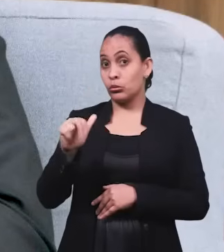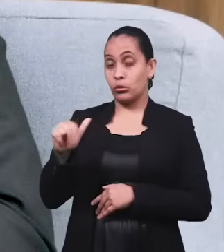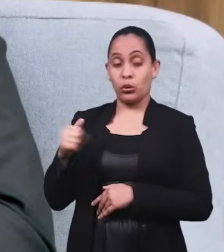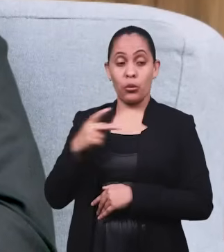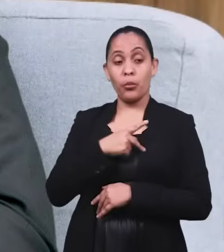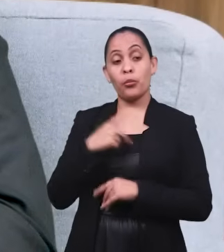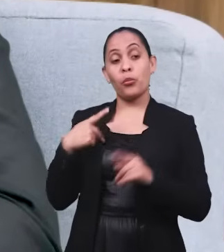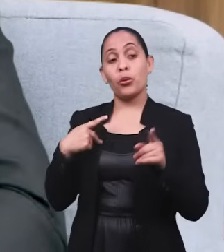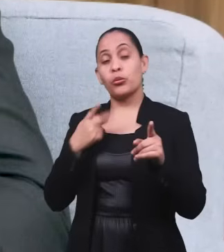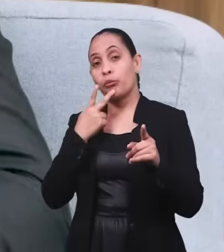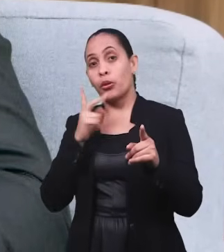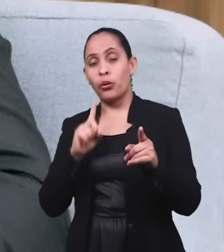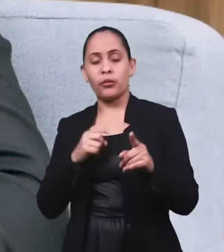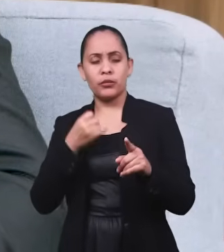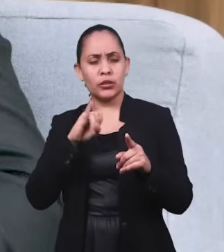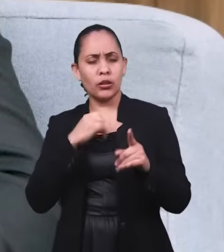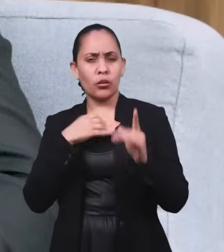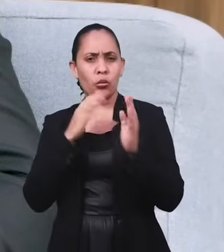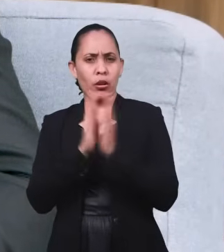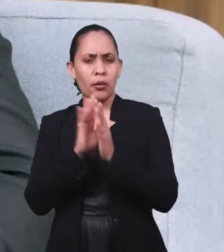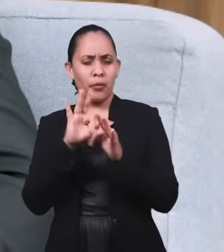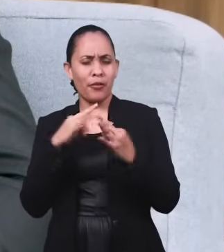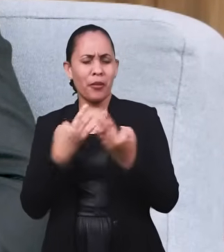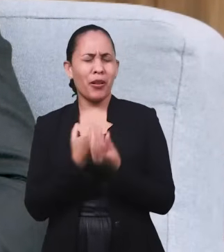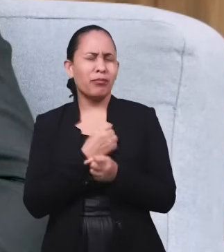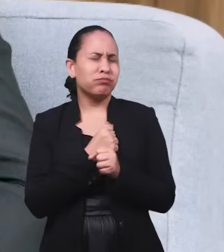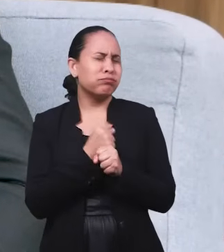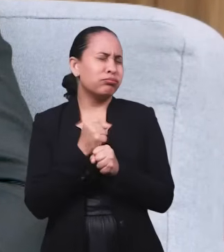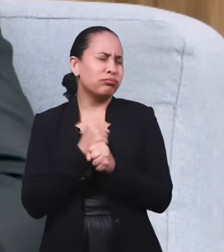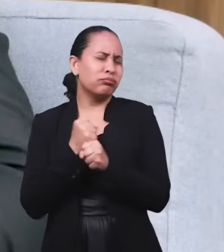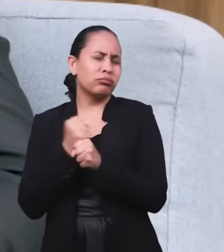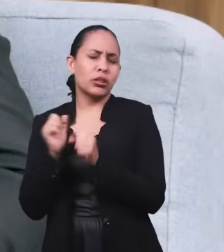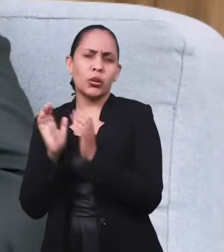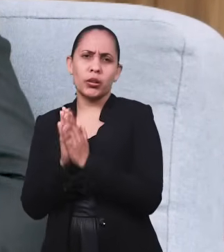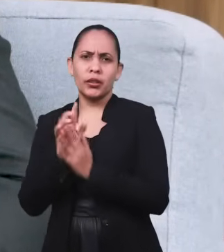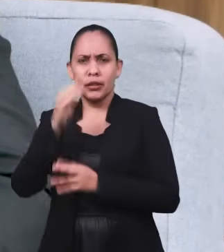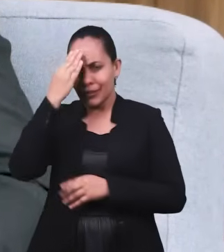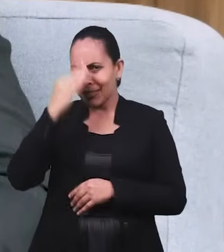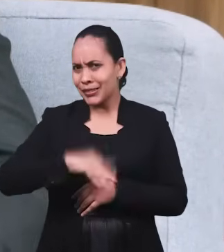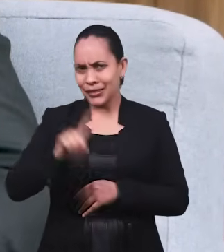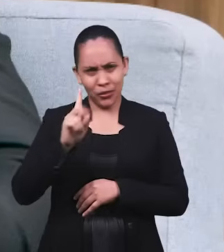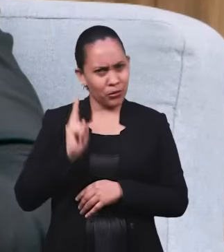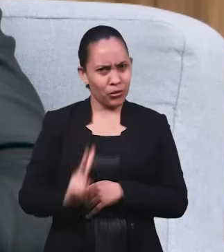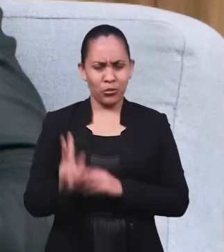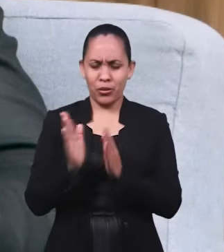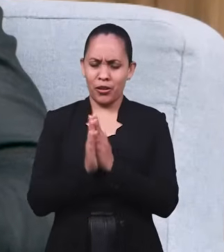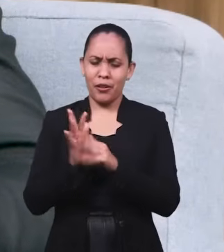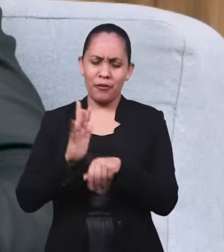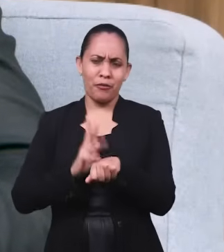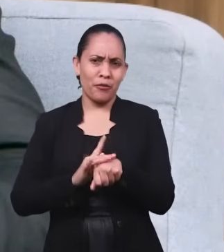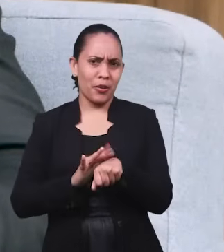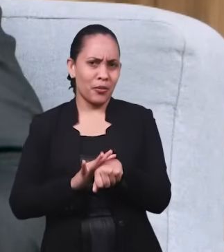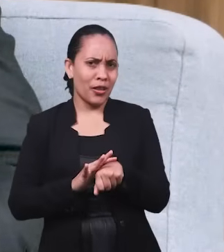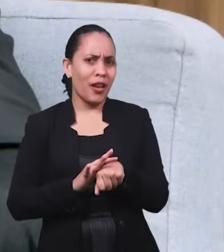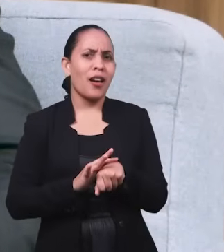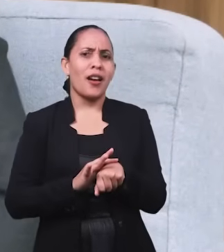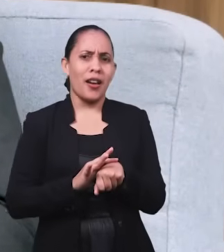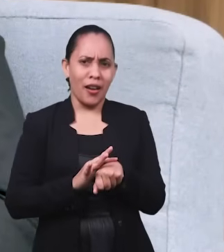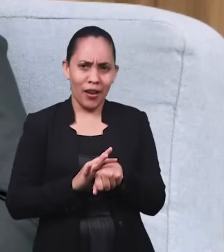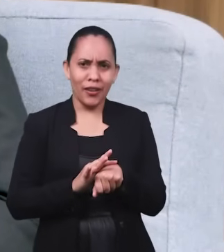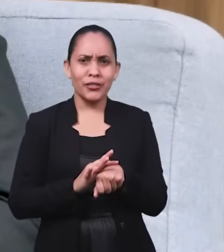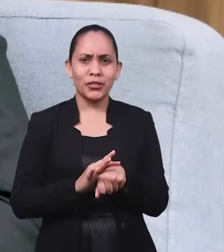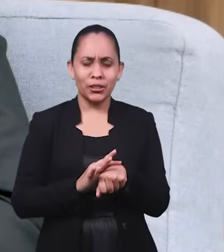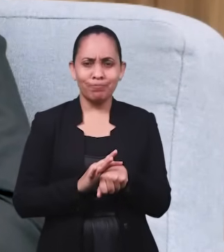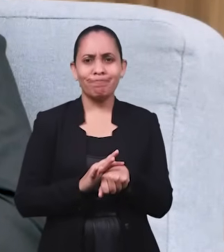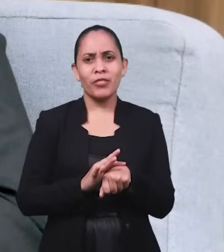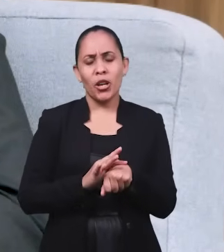até citou aqui, às vezes você está orando por um familiar há muitos anos, né? Não desista não, ore. Uma enfermidade que surgiu, uma porta que